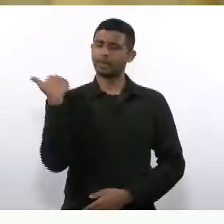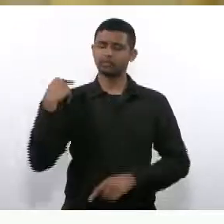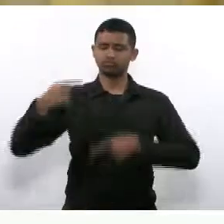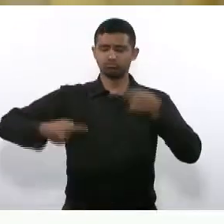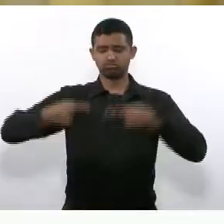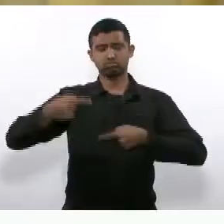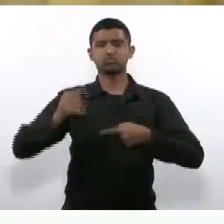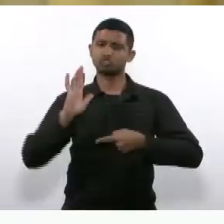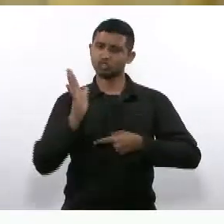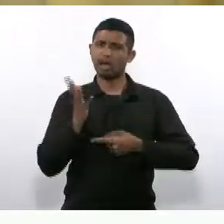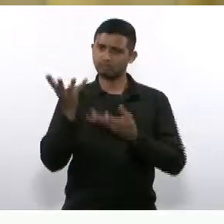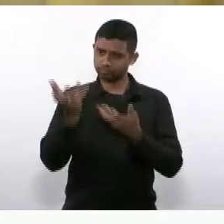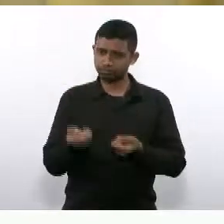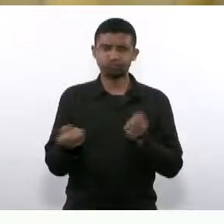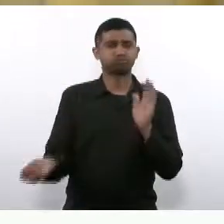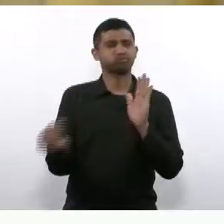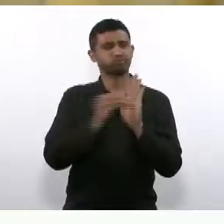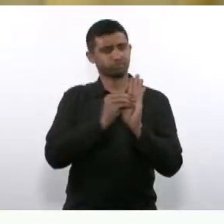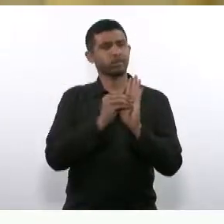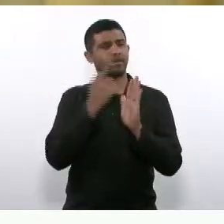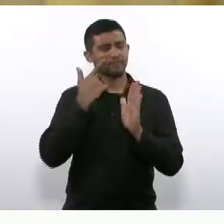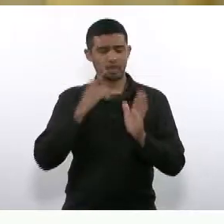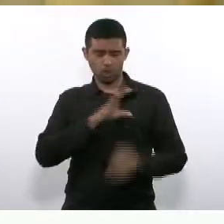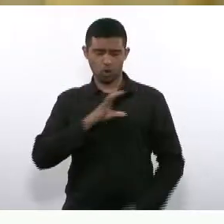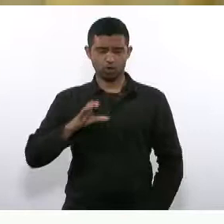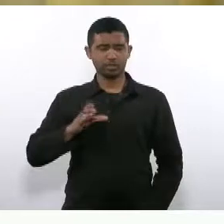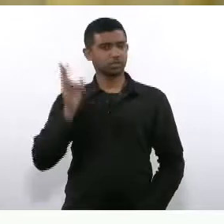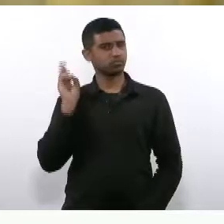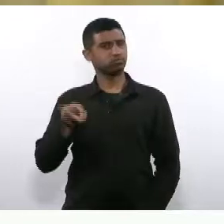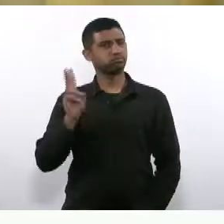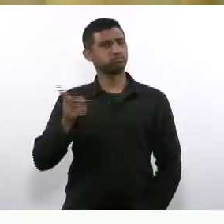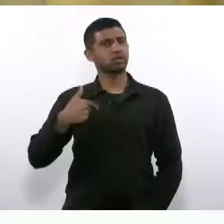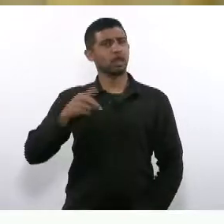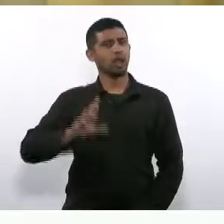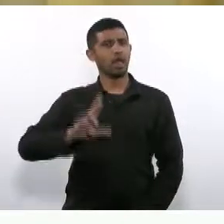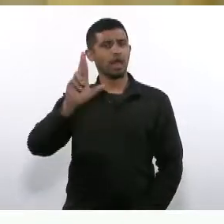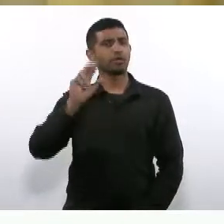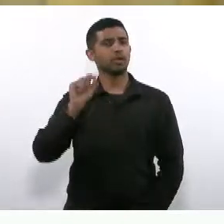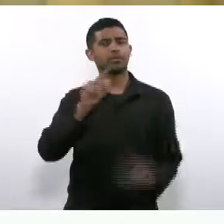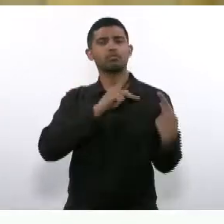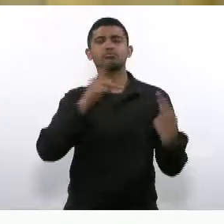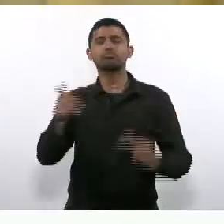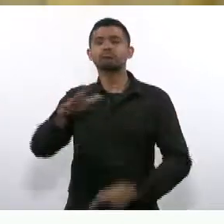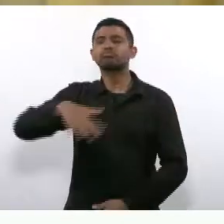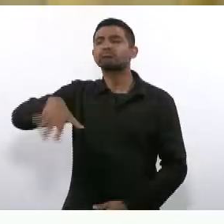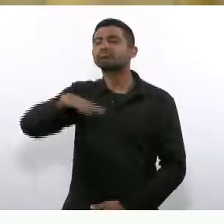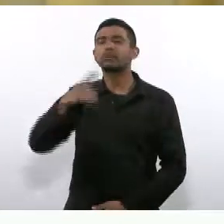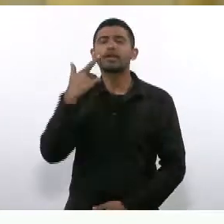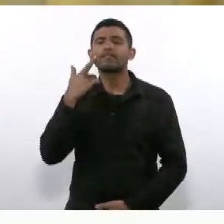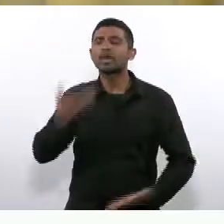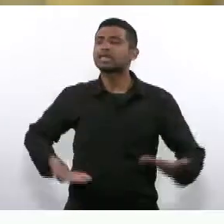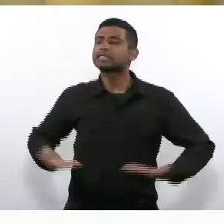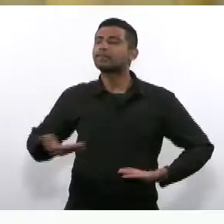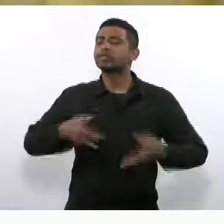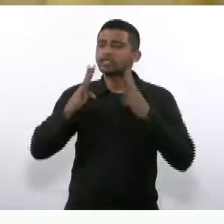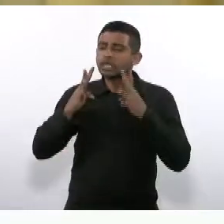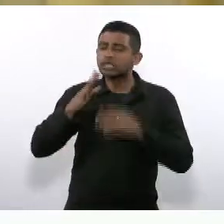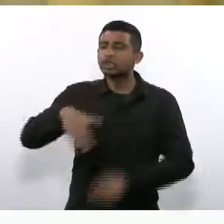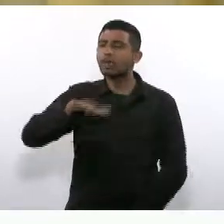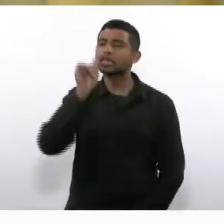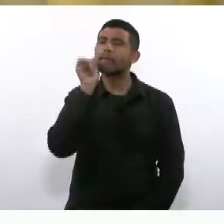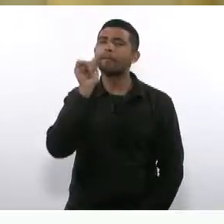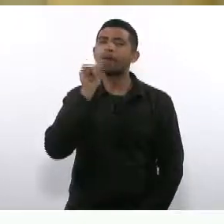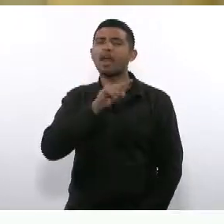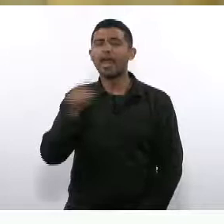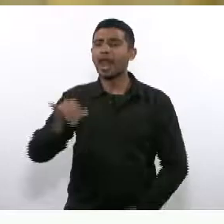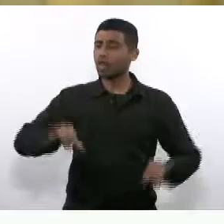está incorporado. Então, uma comissão permanente, instituir uma comissão permanente responsável pela visitação dos serviços da rede de atendimento a mulheres em